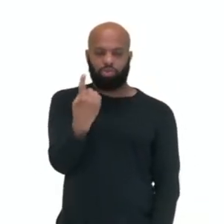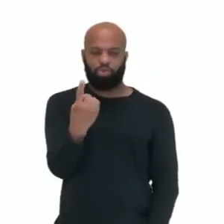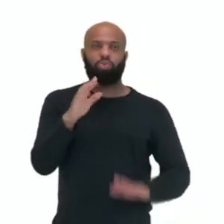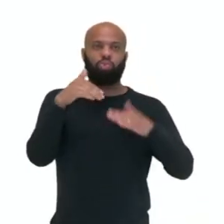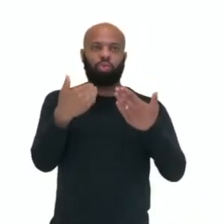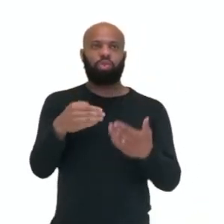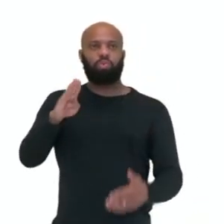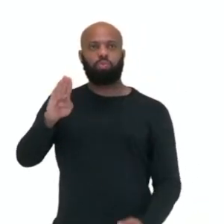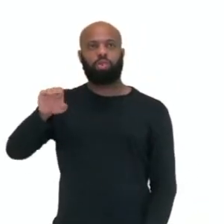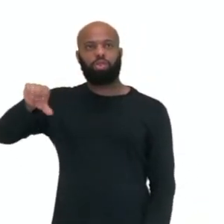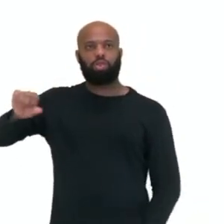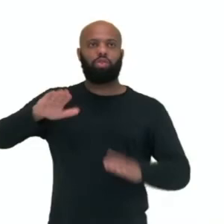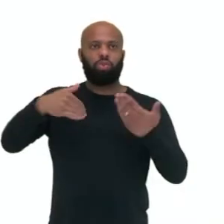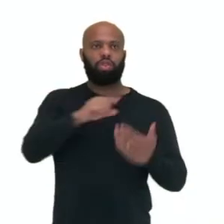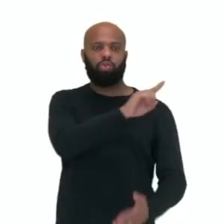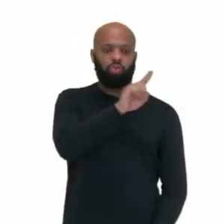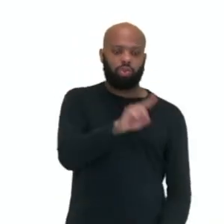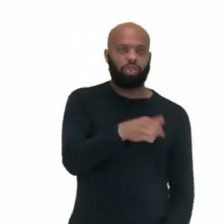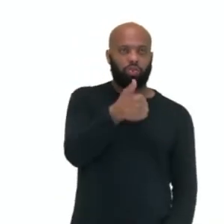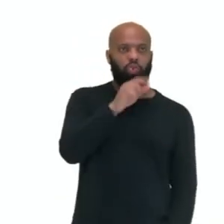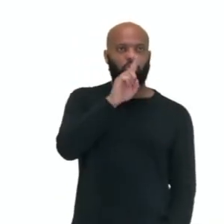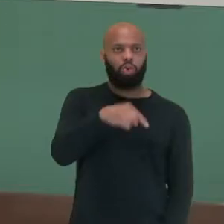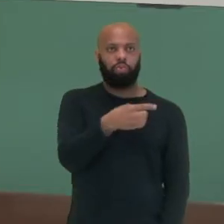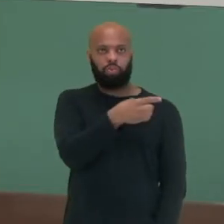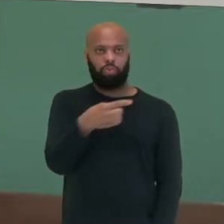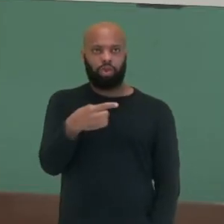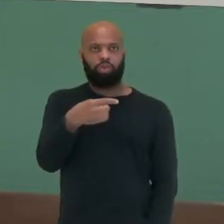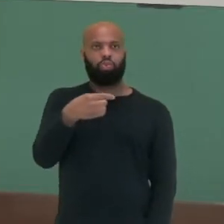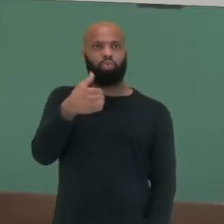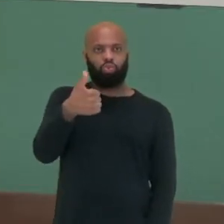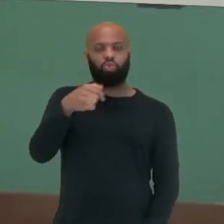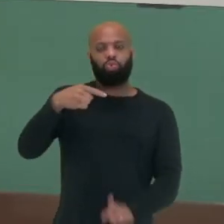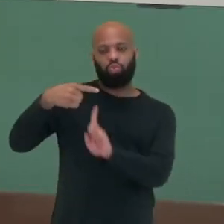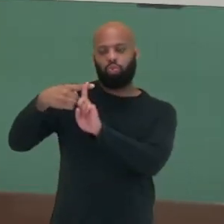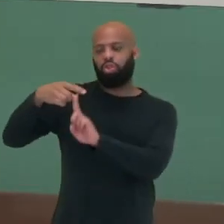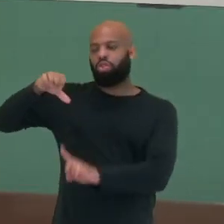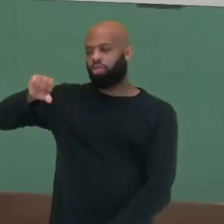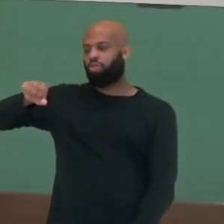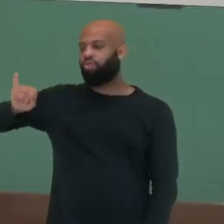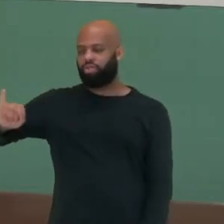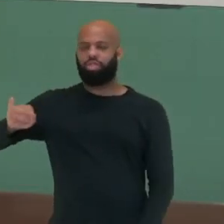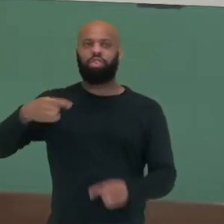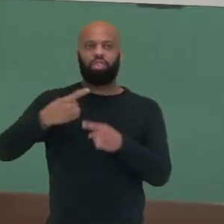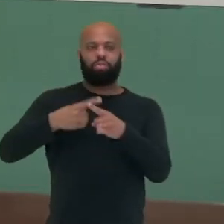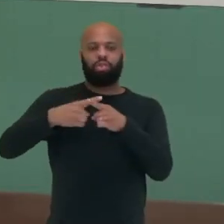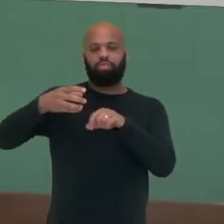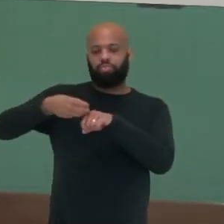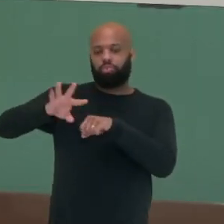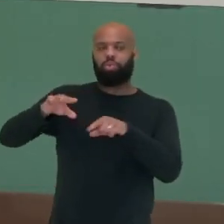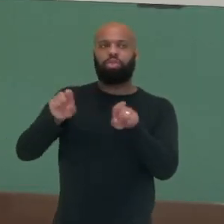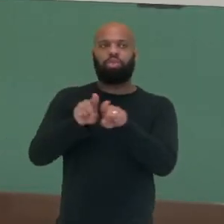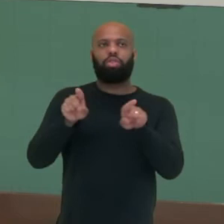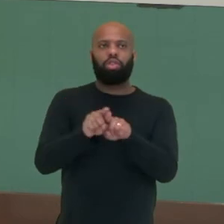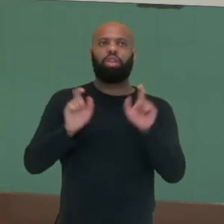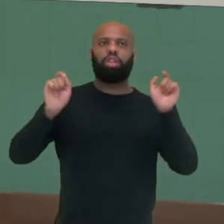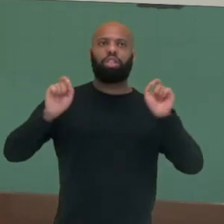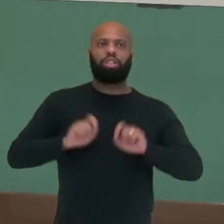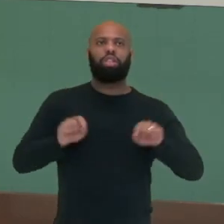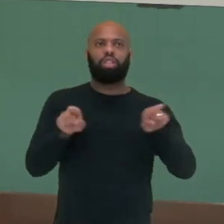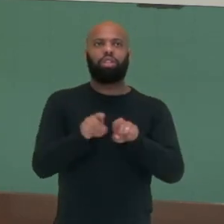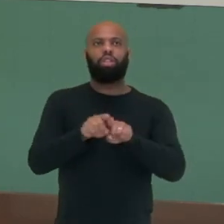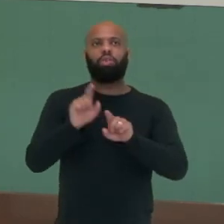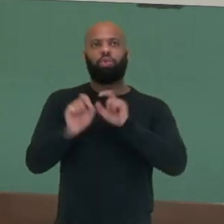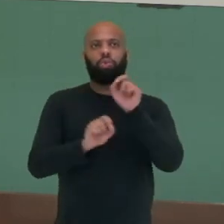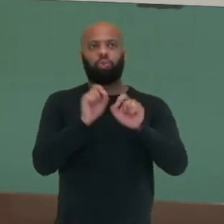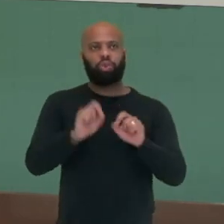Z1 é menos 1 mais 9i. Tranquilo, não é verdade? Aquela sugestão que eu dei também. Você poderia isolar esse